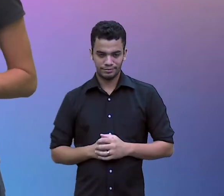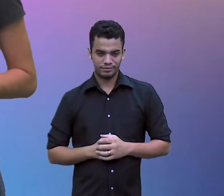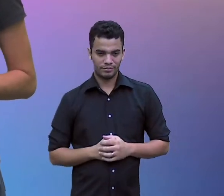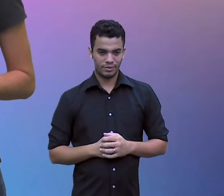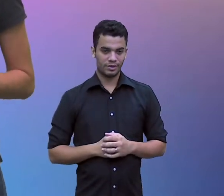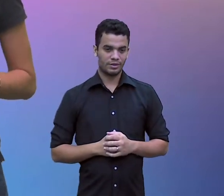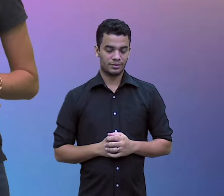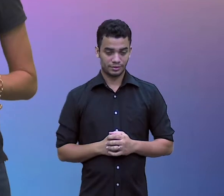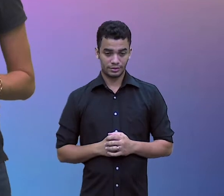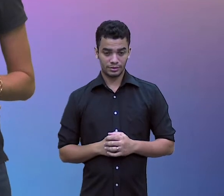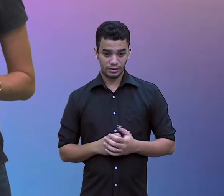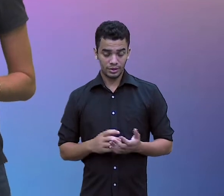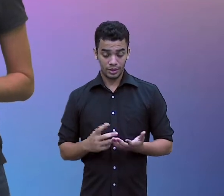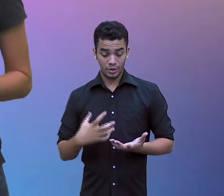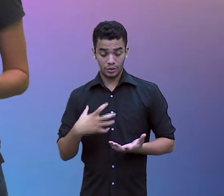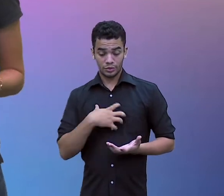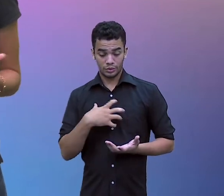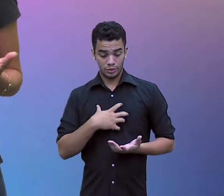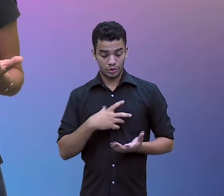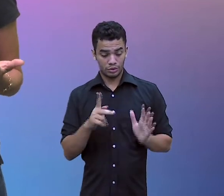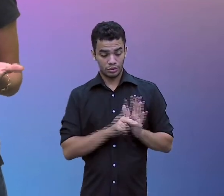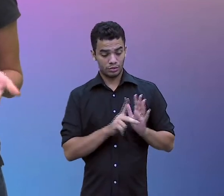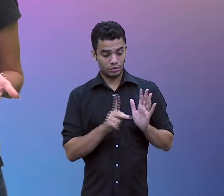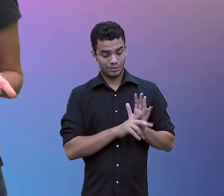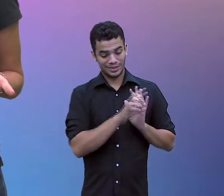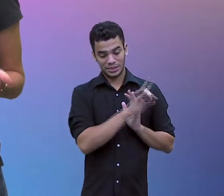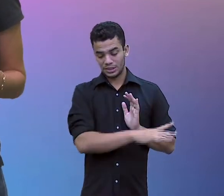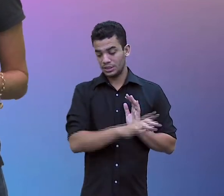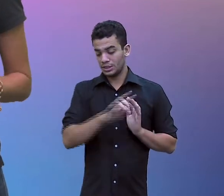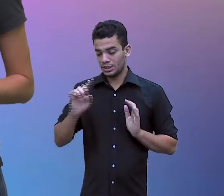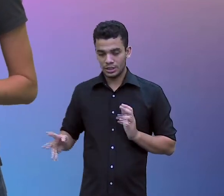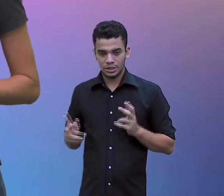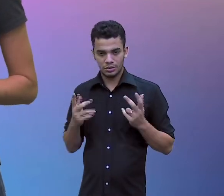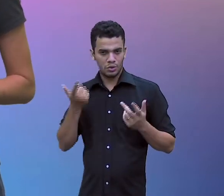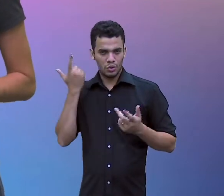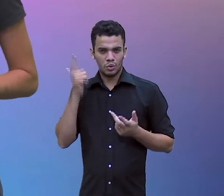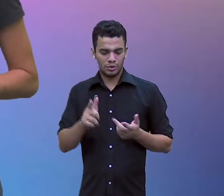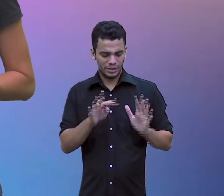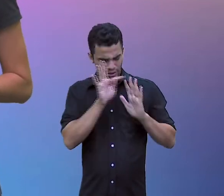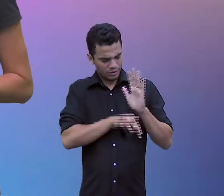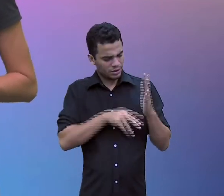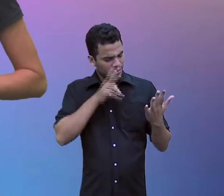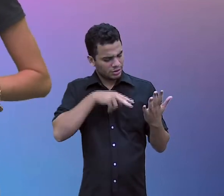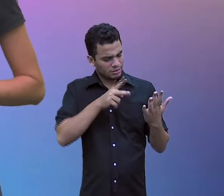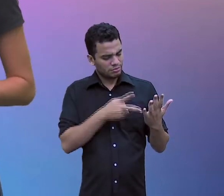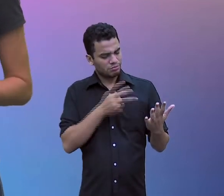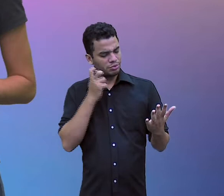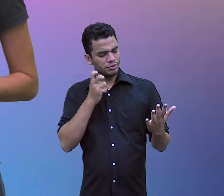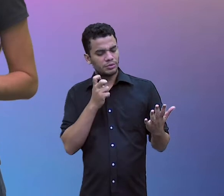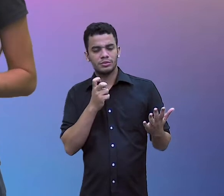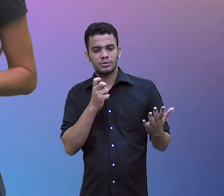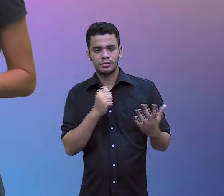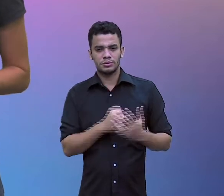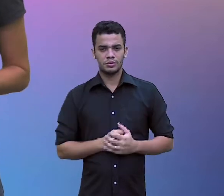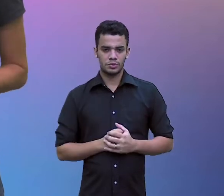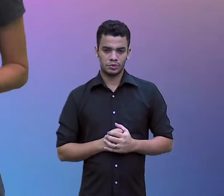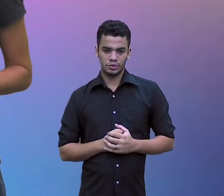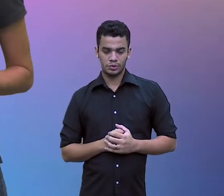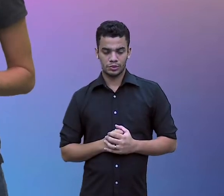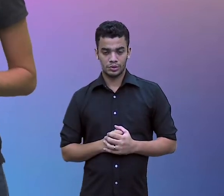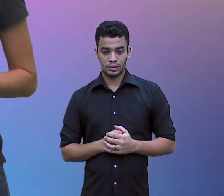são as características que podem ser dadas à cigarra e à formiga. E